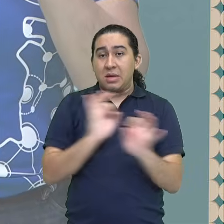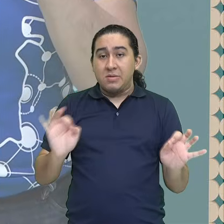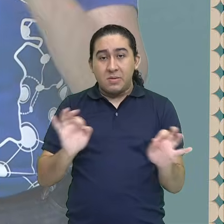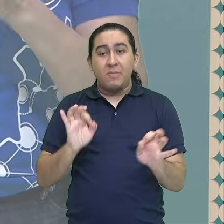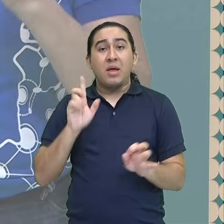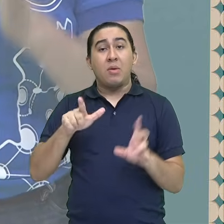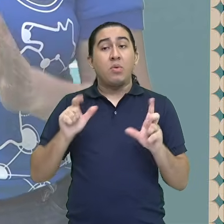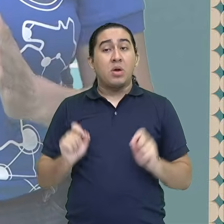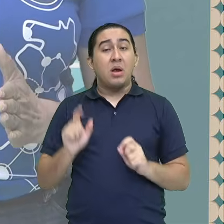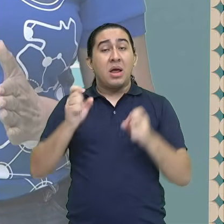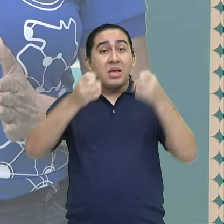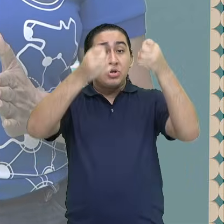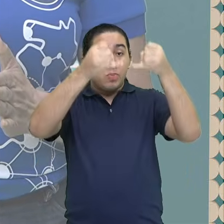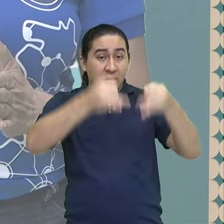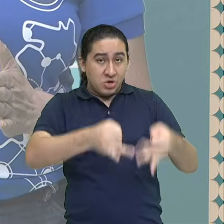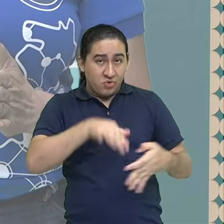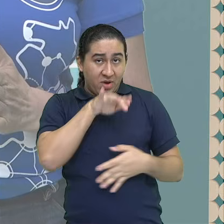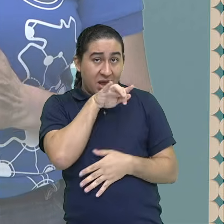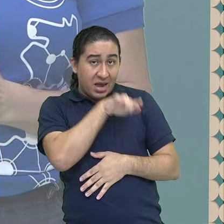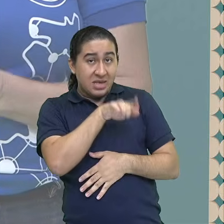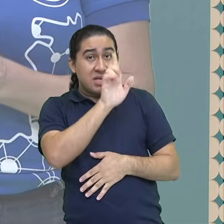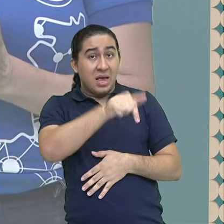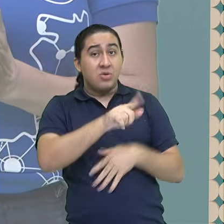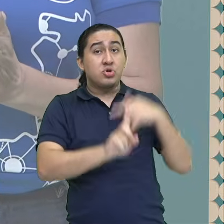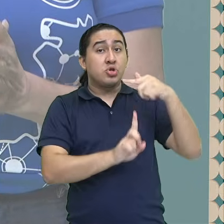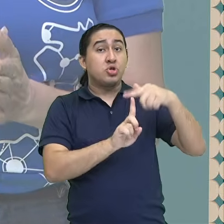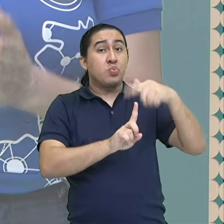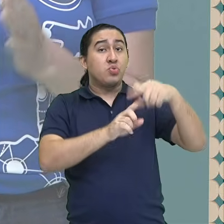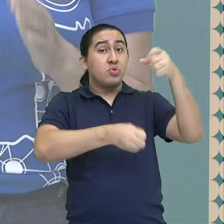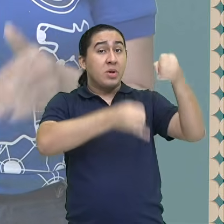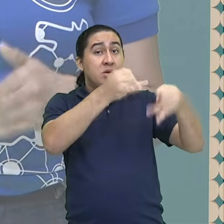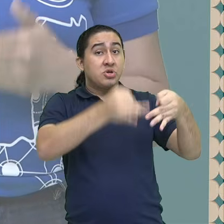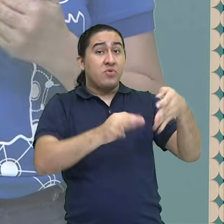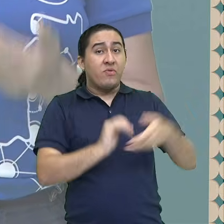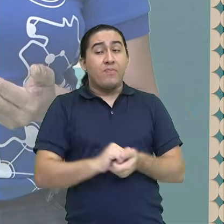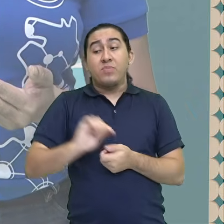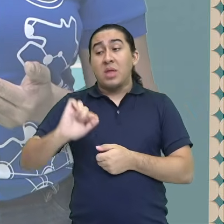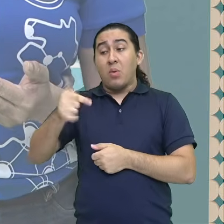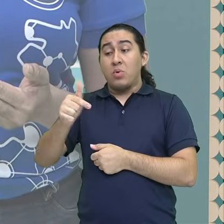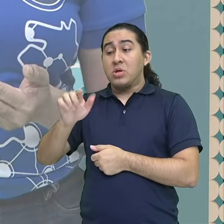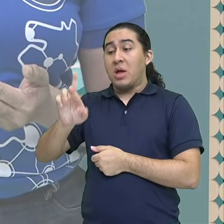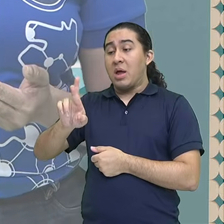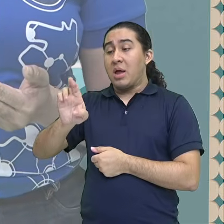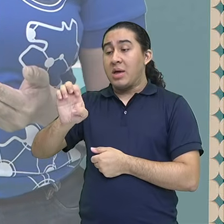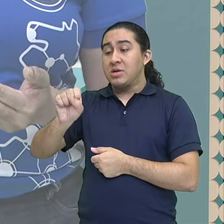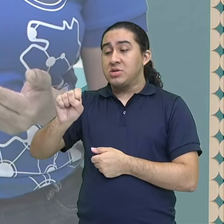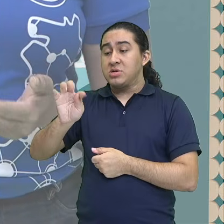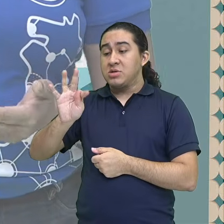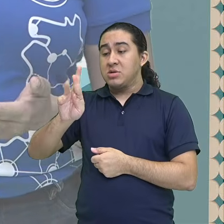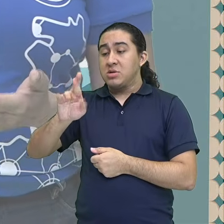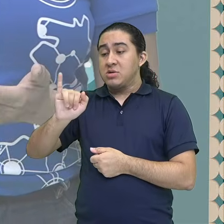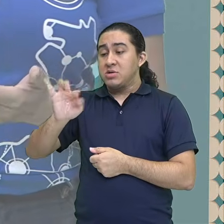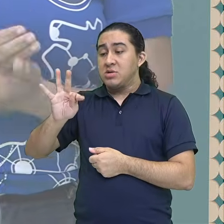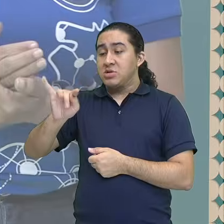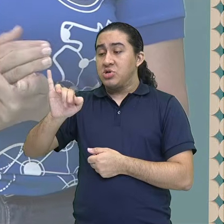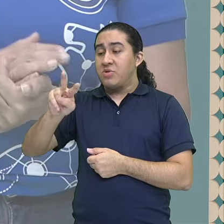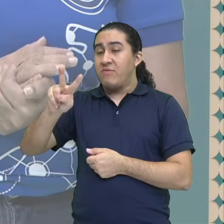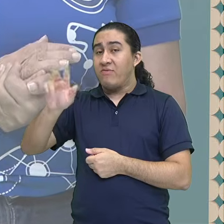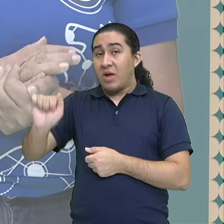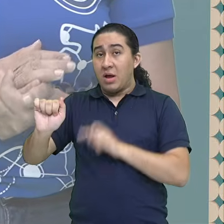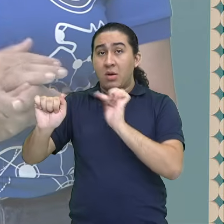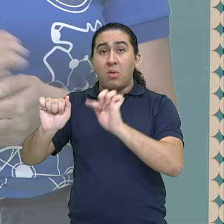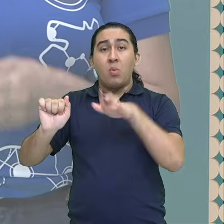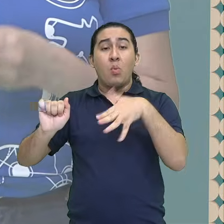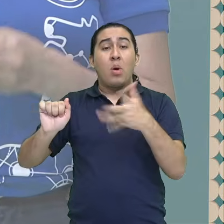é a explicativa, tá? E a restritiva? A restritiva é